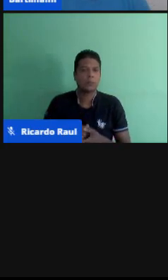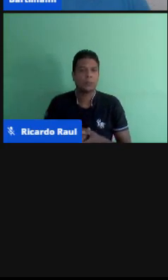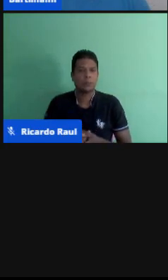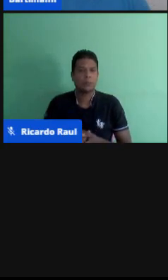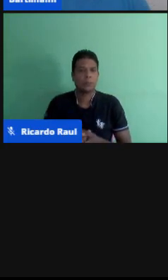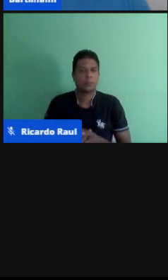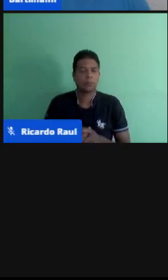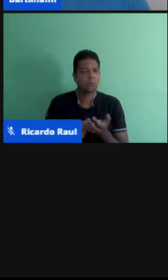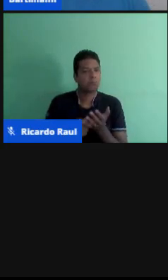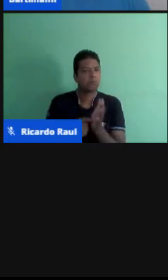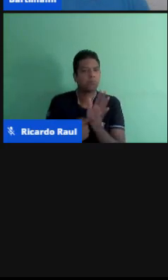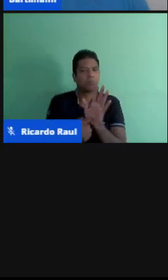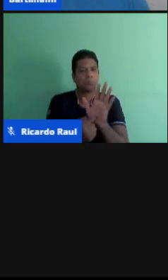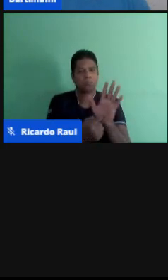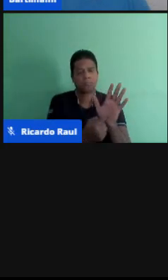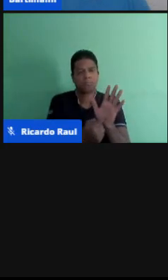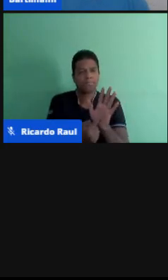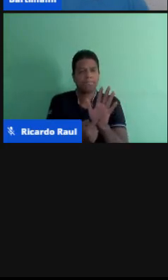ela apresenta